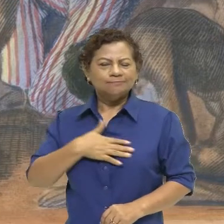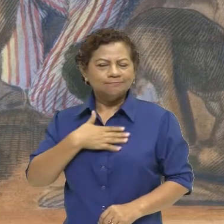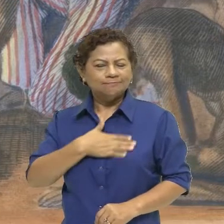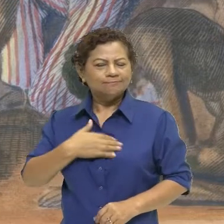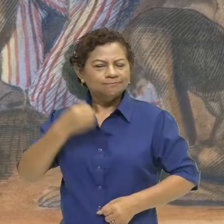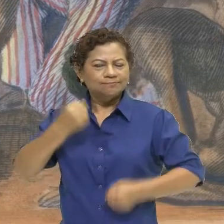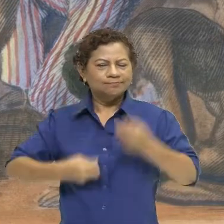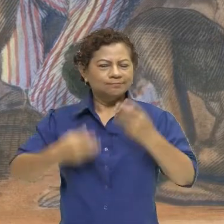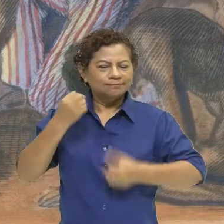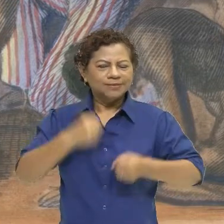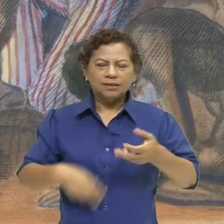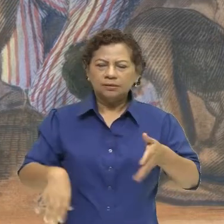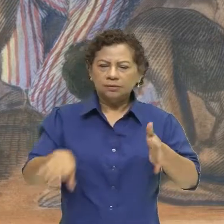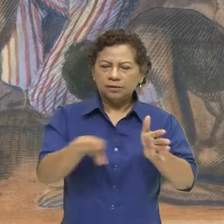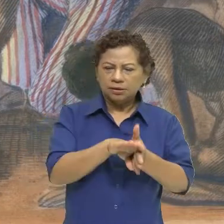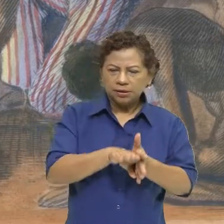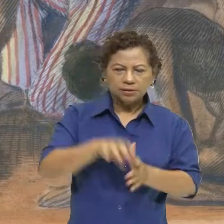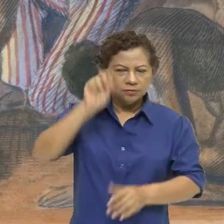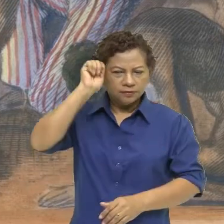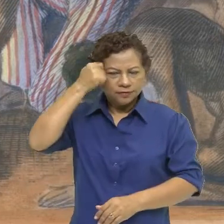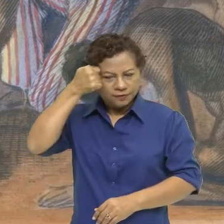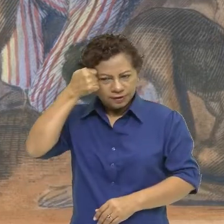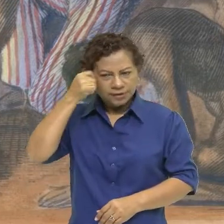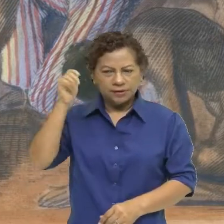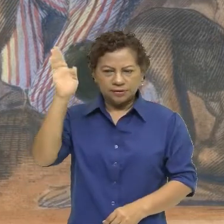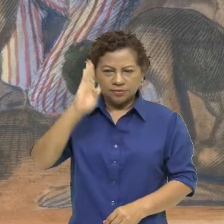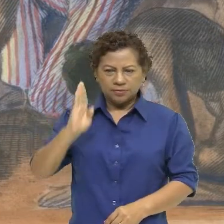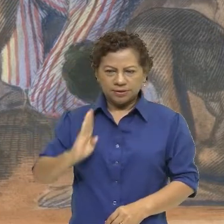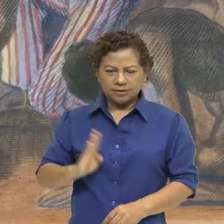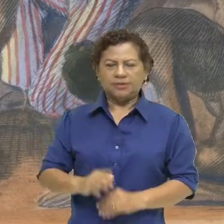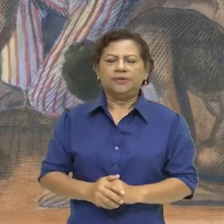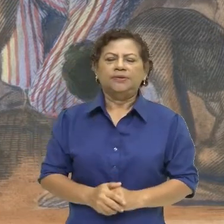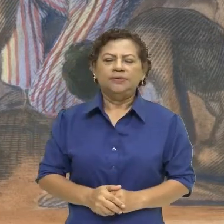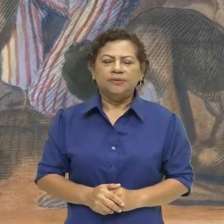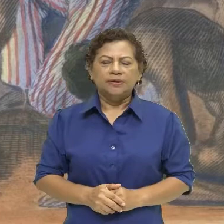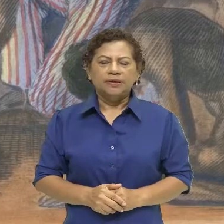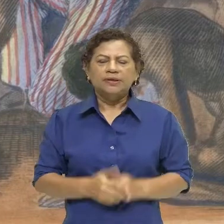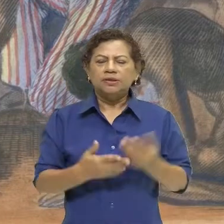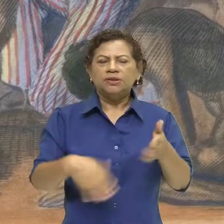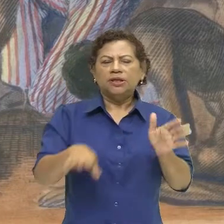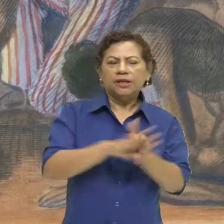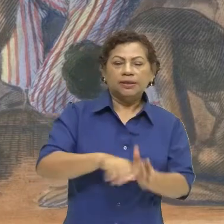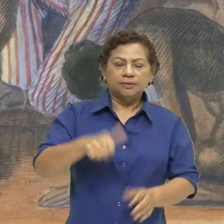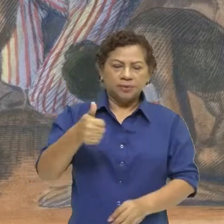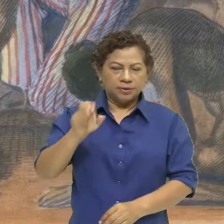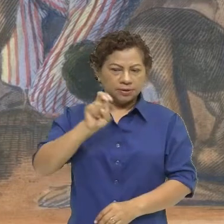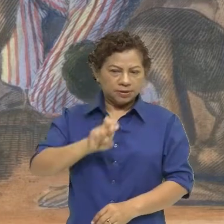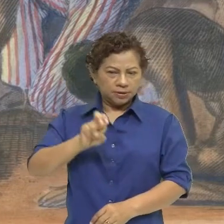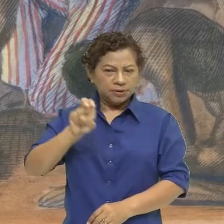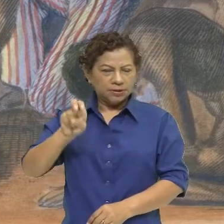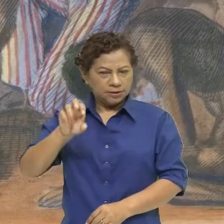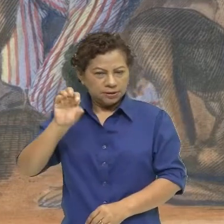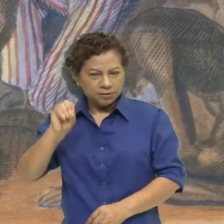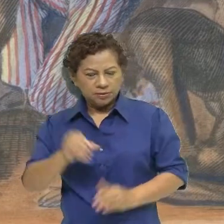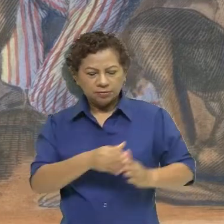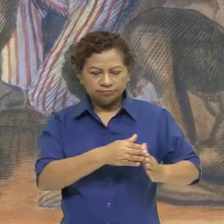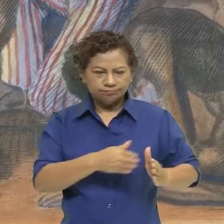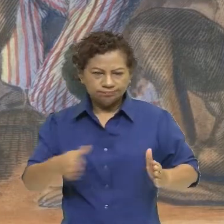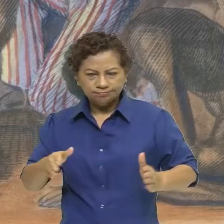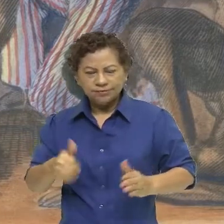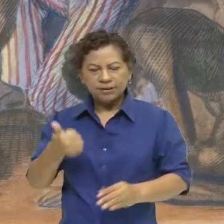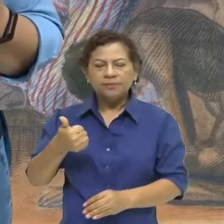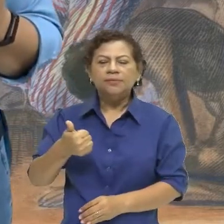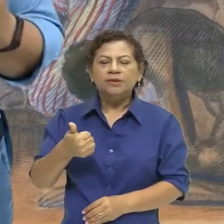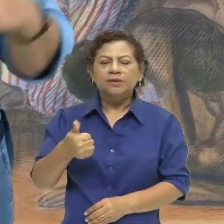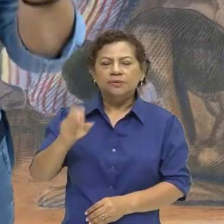dos africanos no nosso território, aqui no Brasil. Eles chegaram por volta de 1550 a 1560,